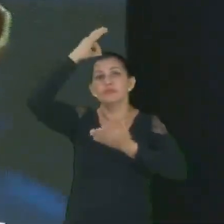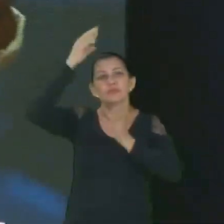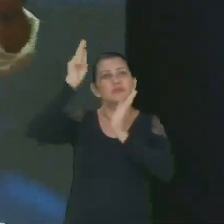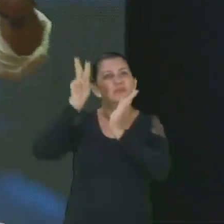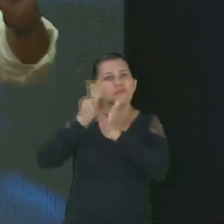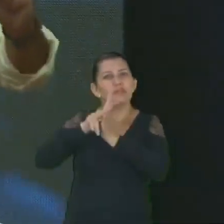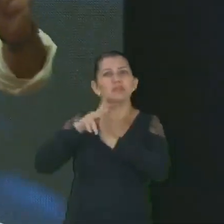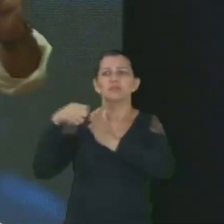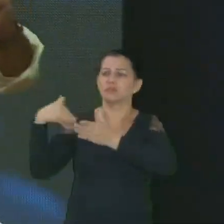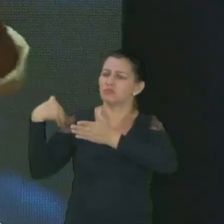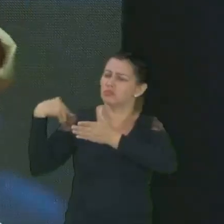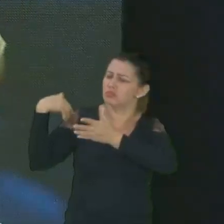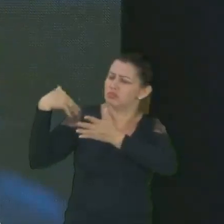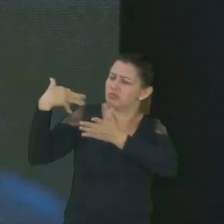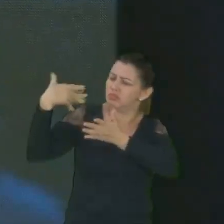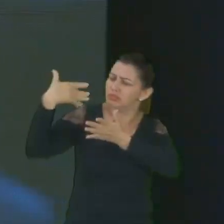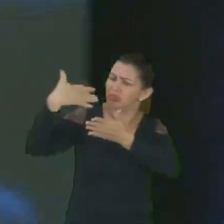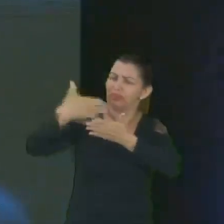Nós temos